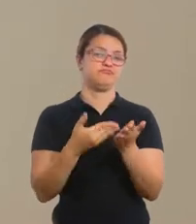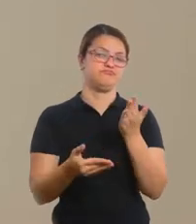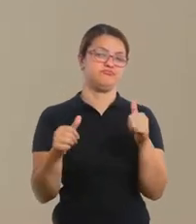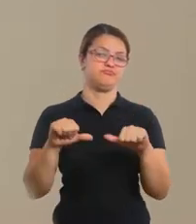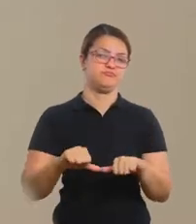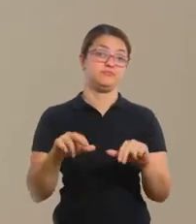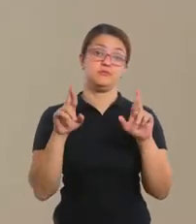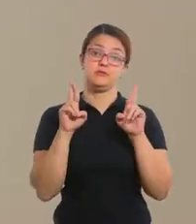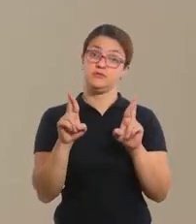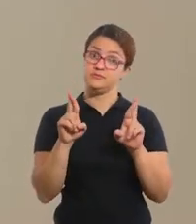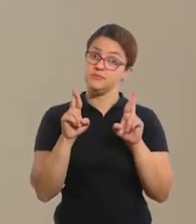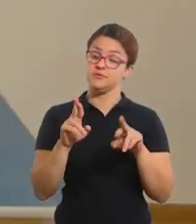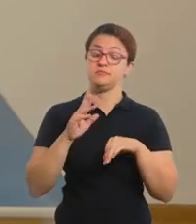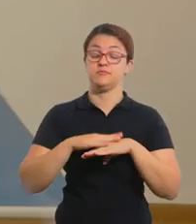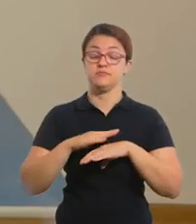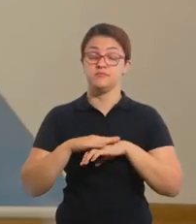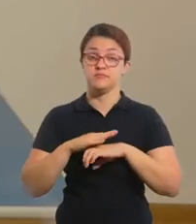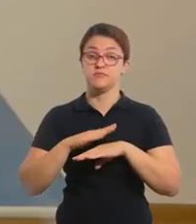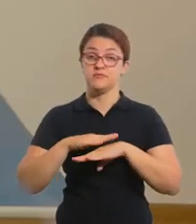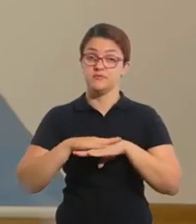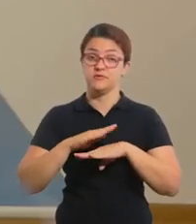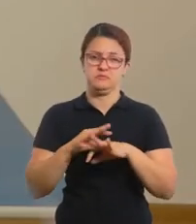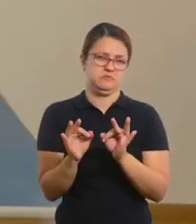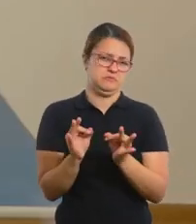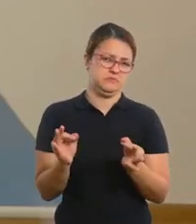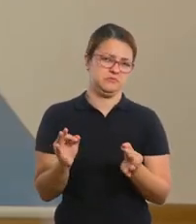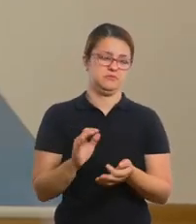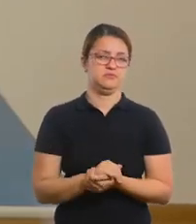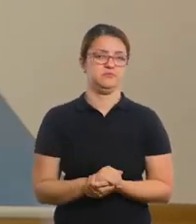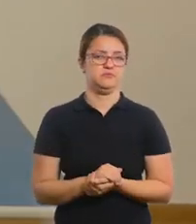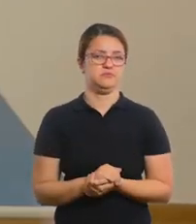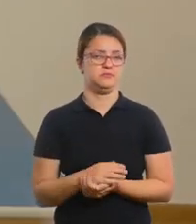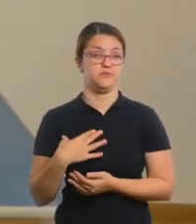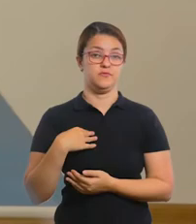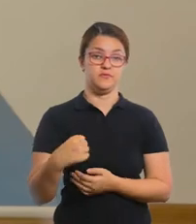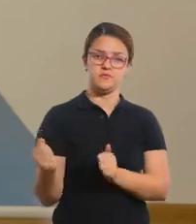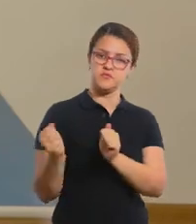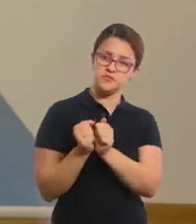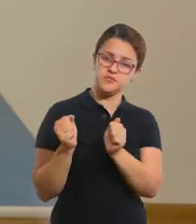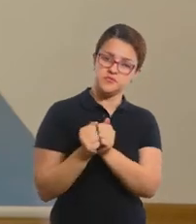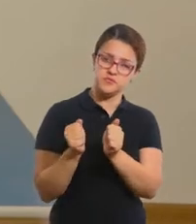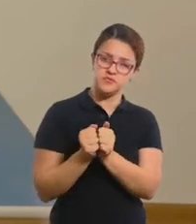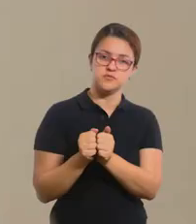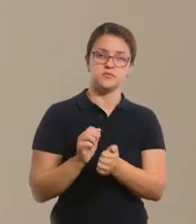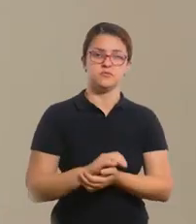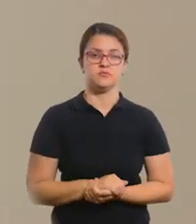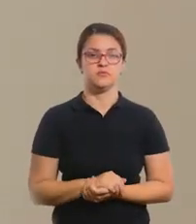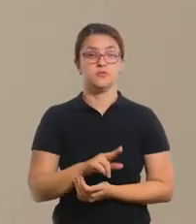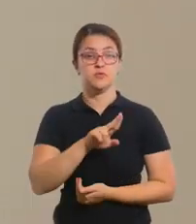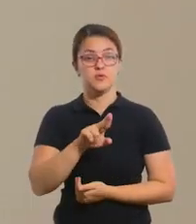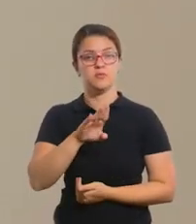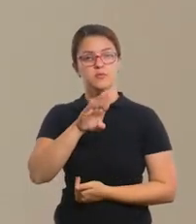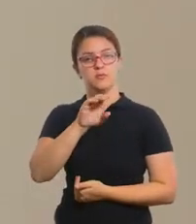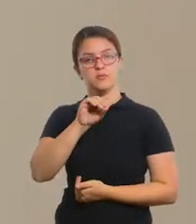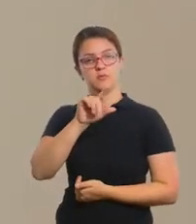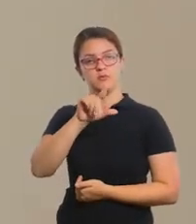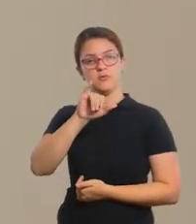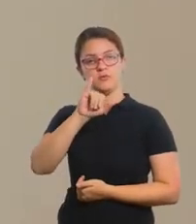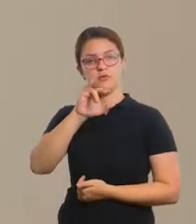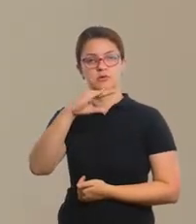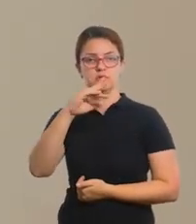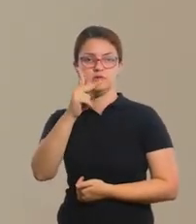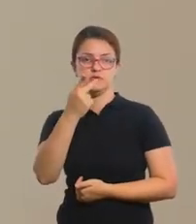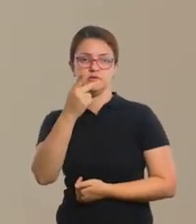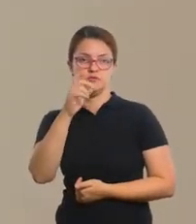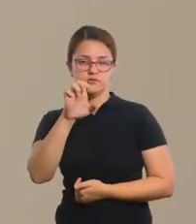jogo, tá bom? Espero que vocês façam, é bem simples, joguem com seus filhos. Esse jogo que se chama boliche